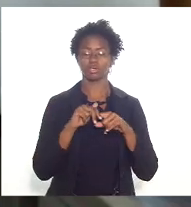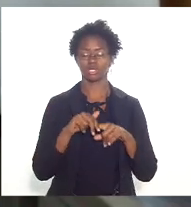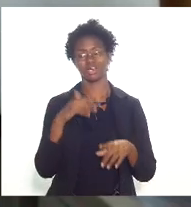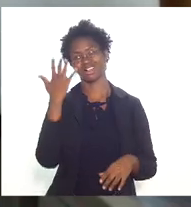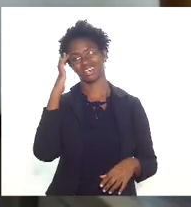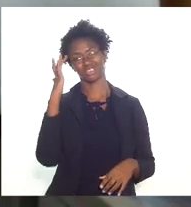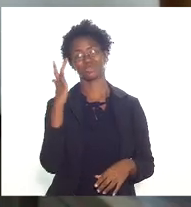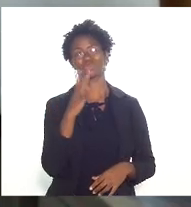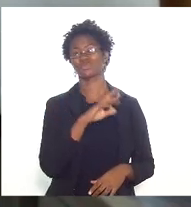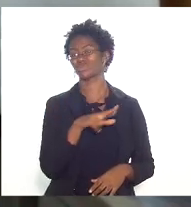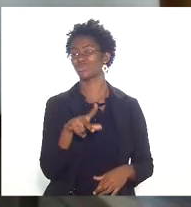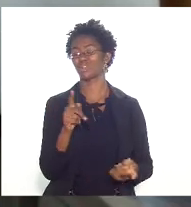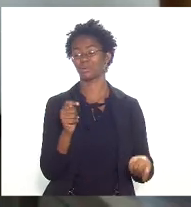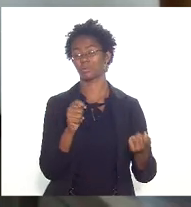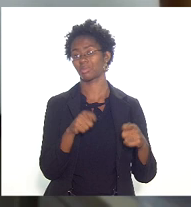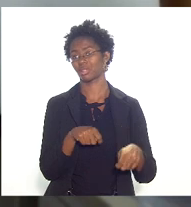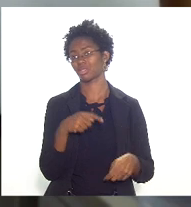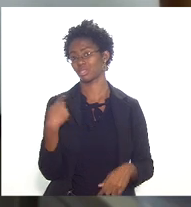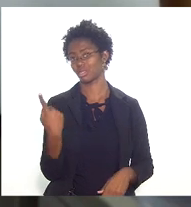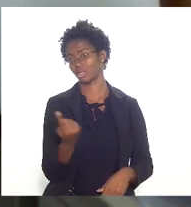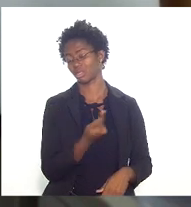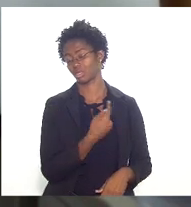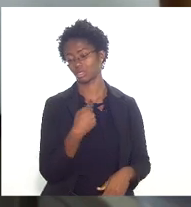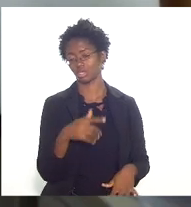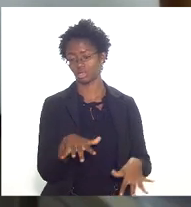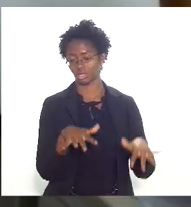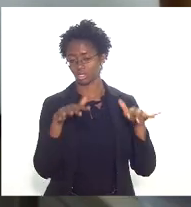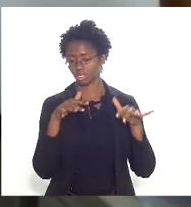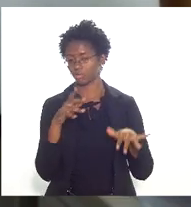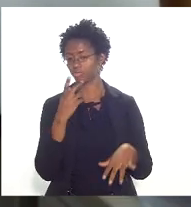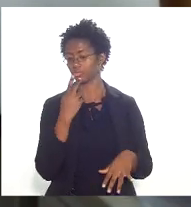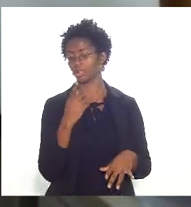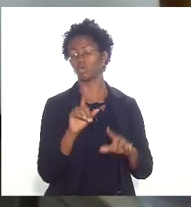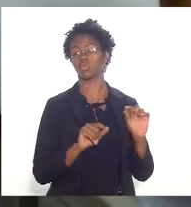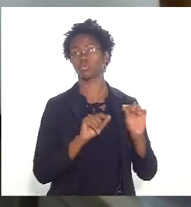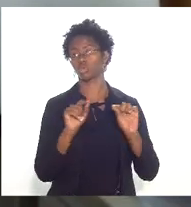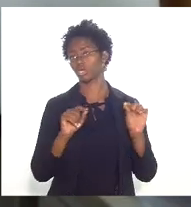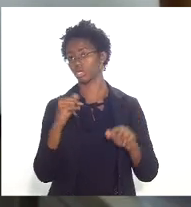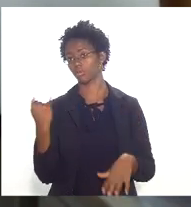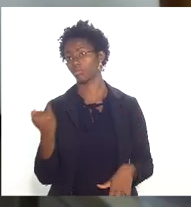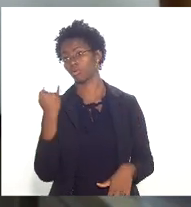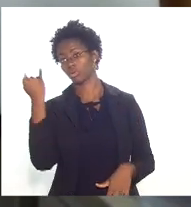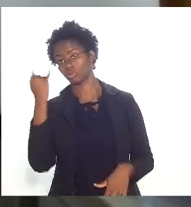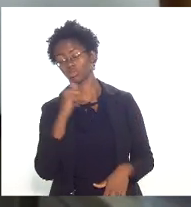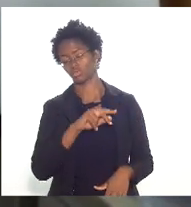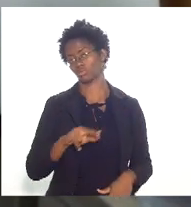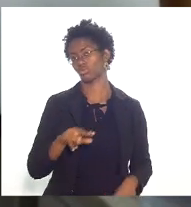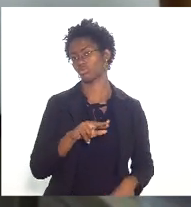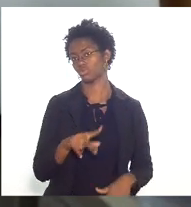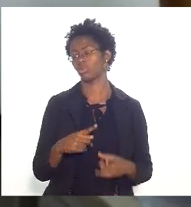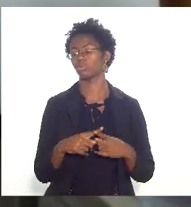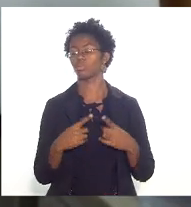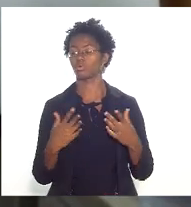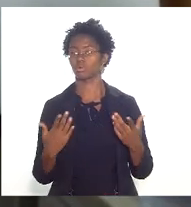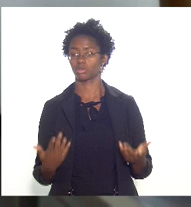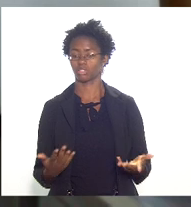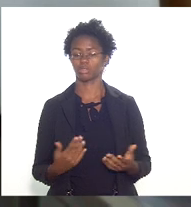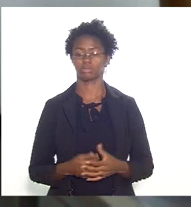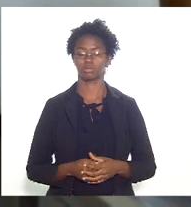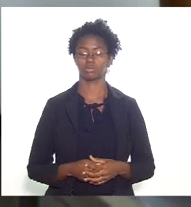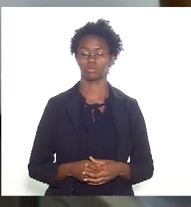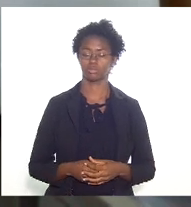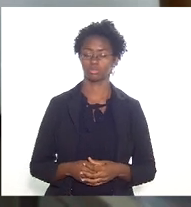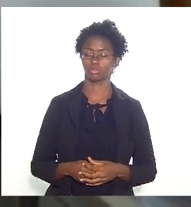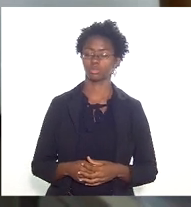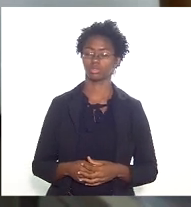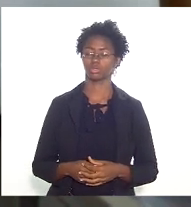do Parlamento definido em um serviço essencial é o que tem